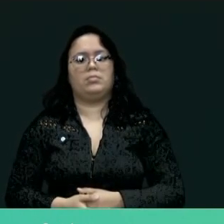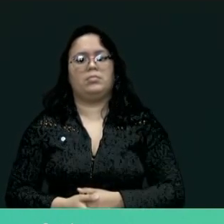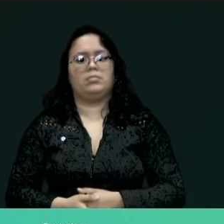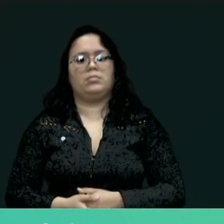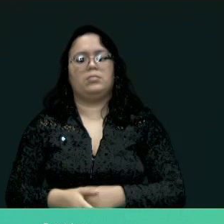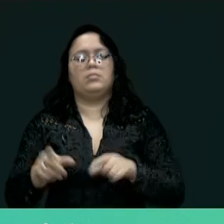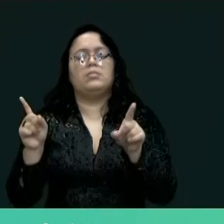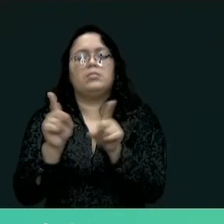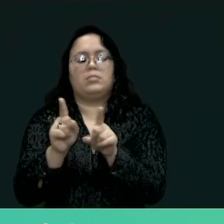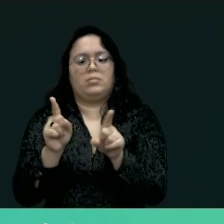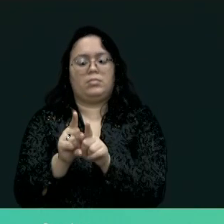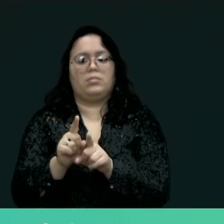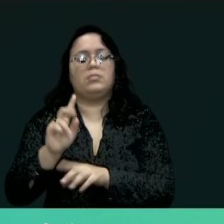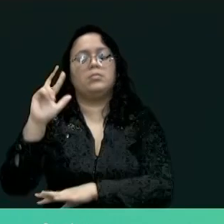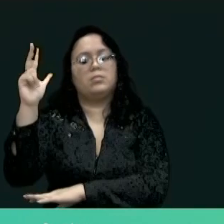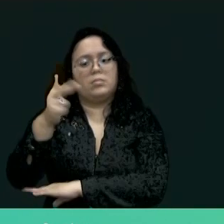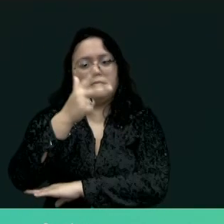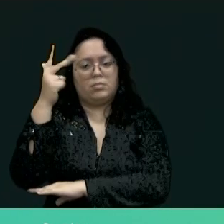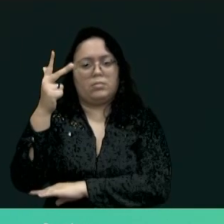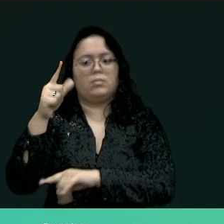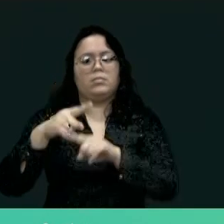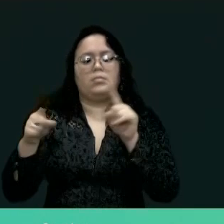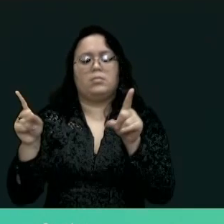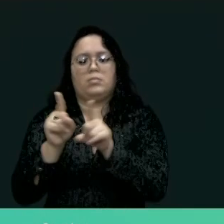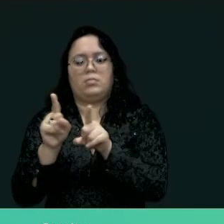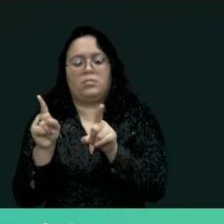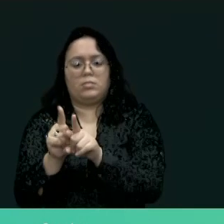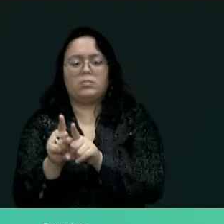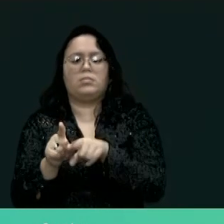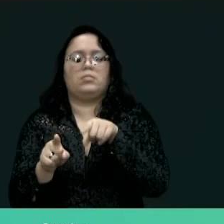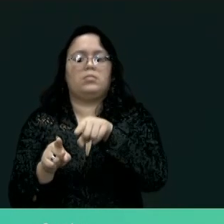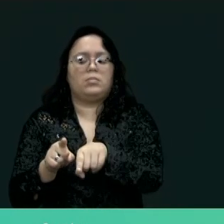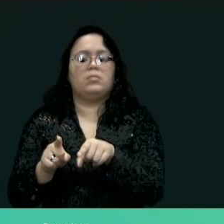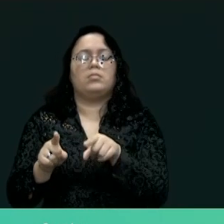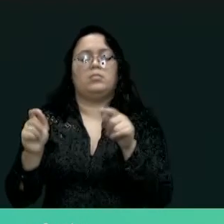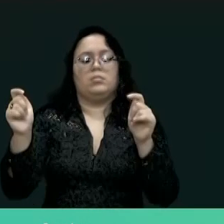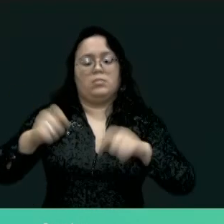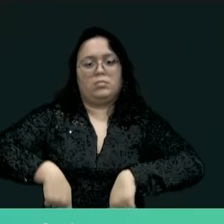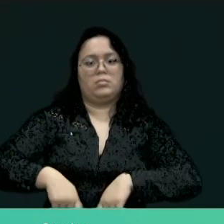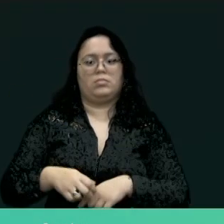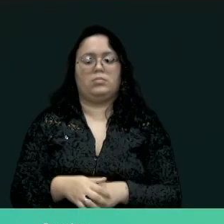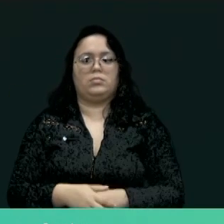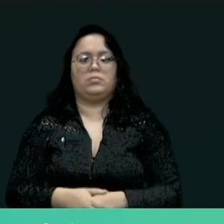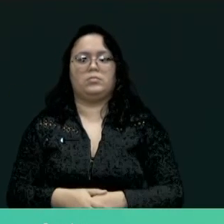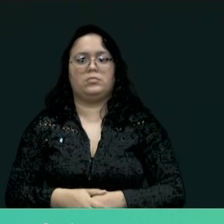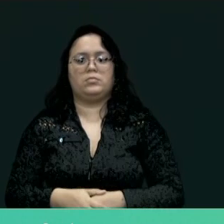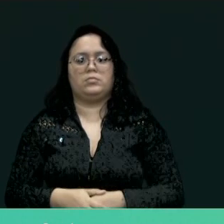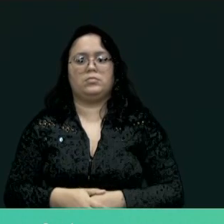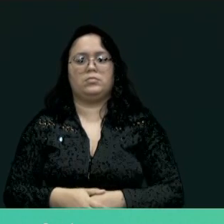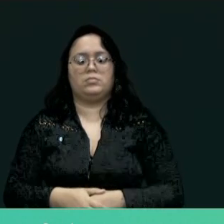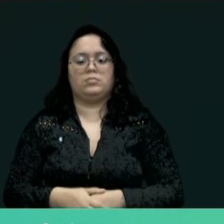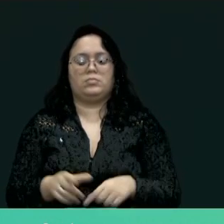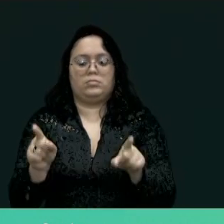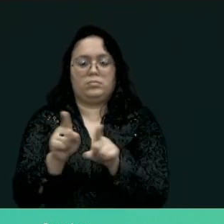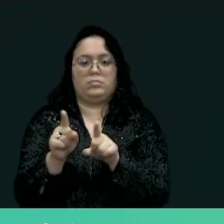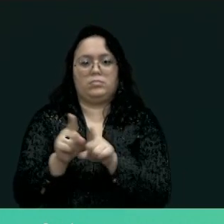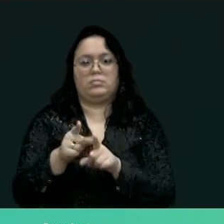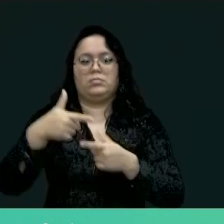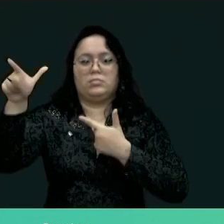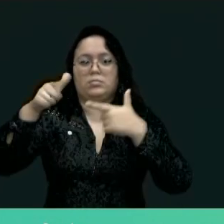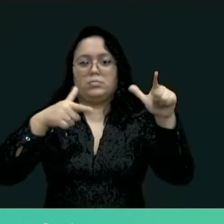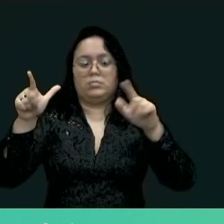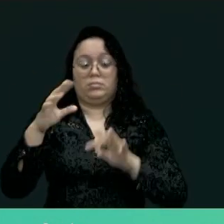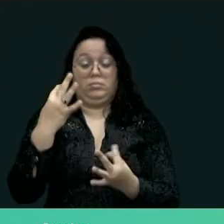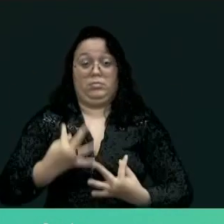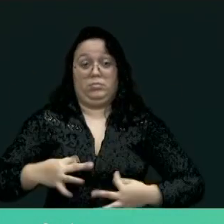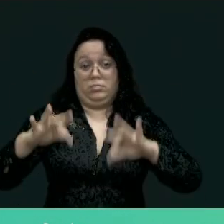eólica offshore, mas também os nossos próprios recursos de eólica onshore e todas as outras tecnologias